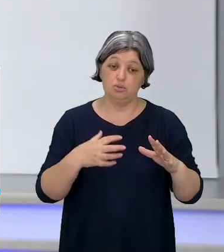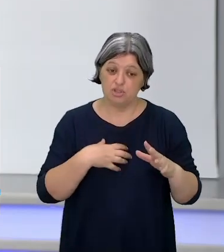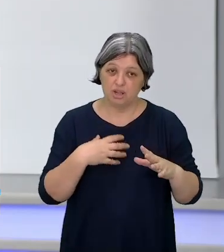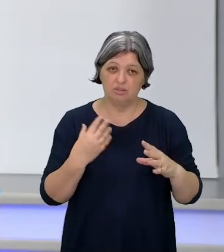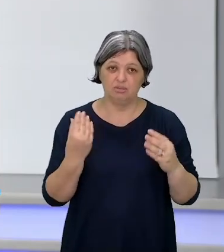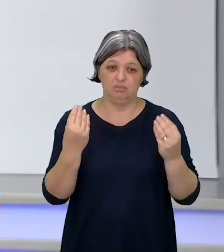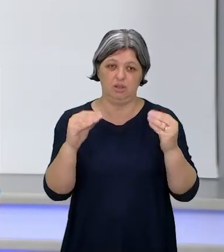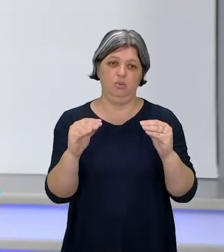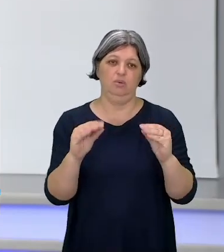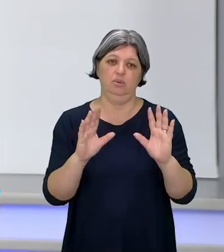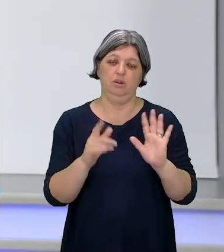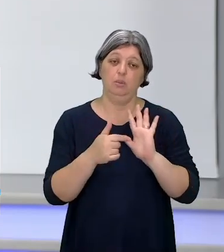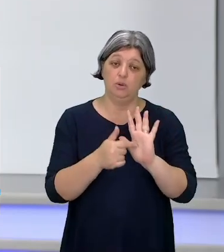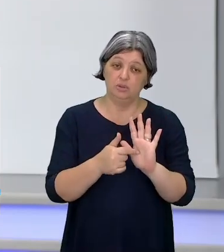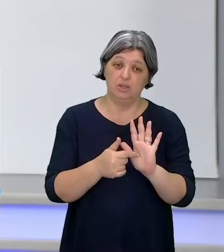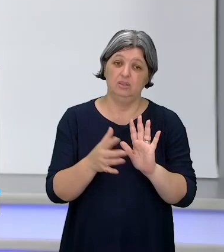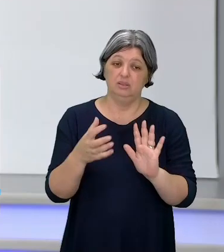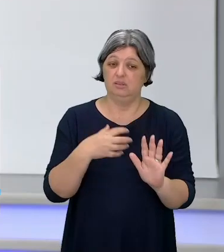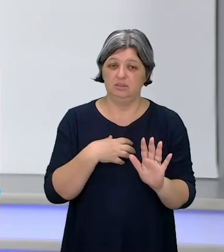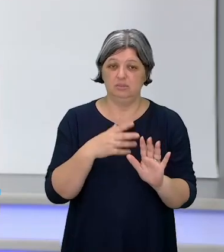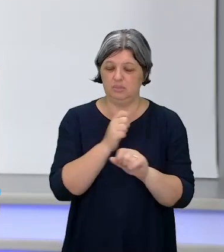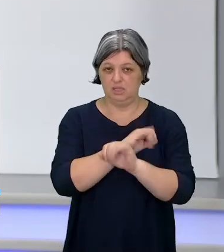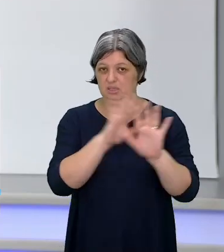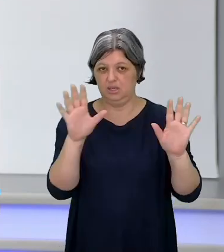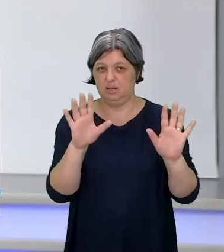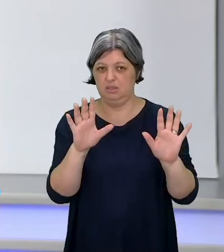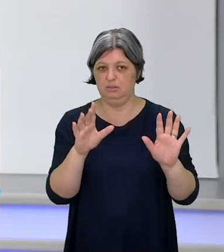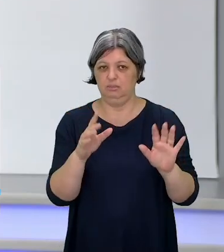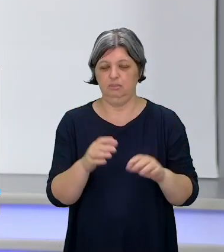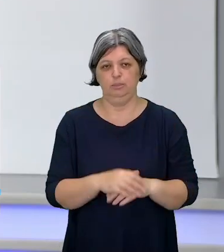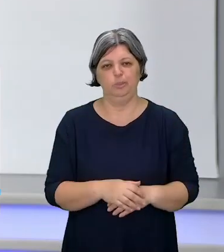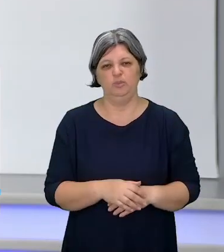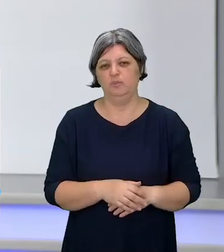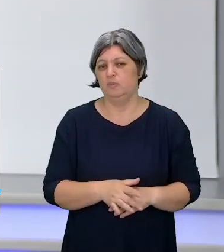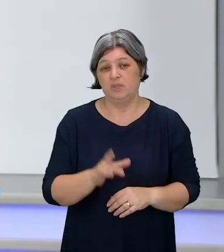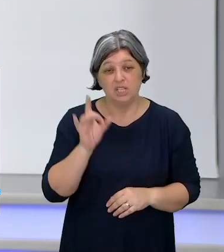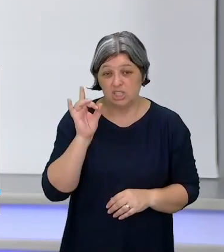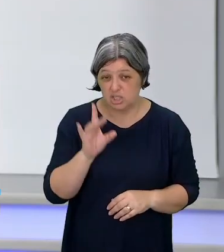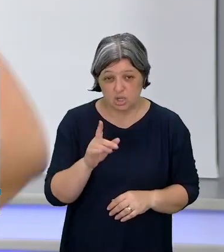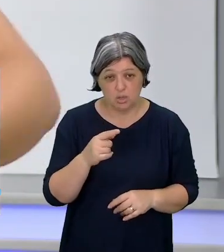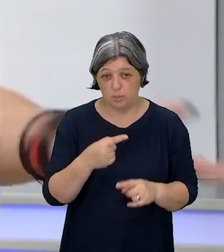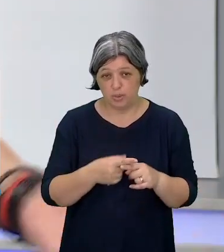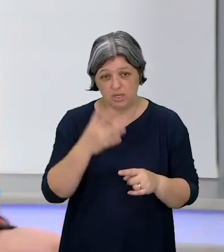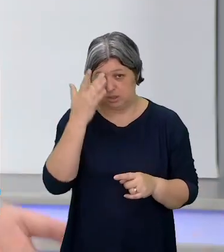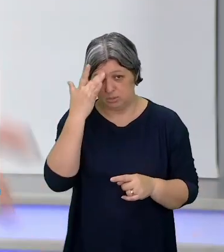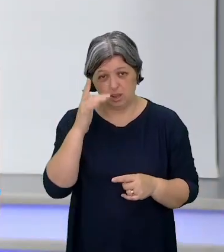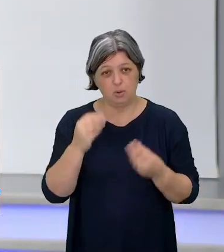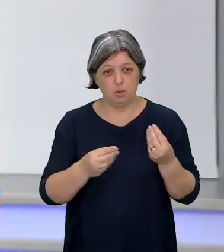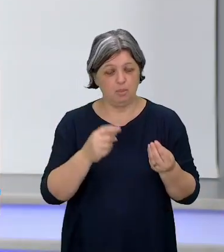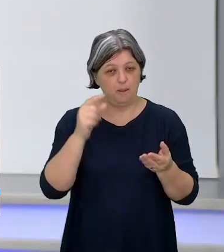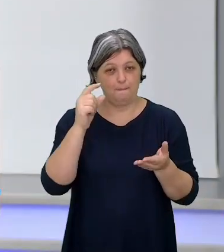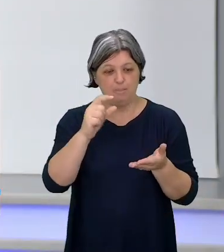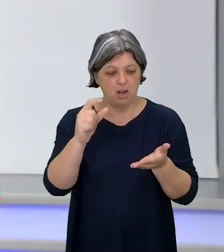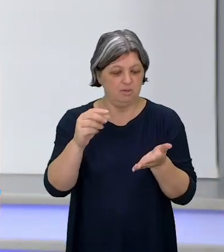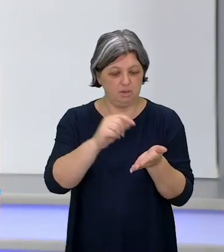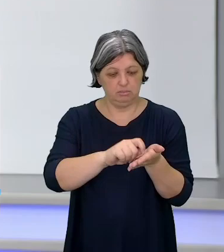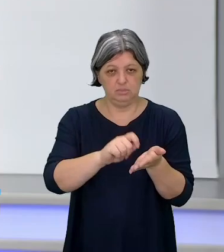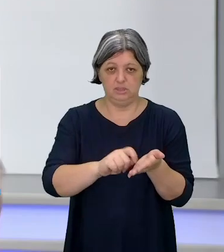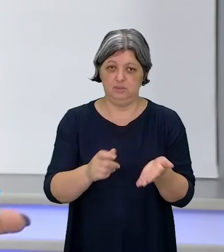não é clara. Mas o ponto ela não é clara porque ela é só mal escrita, o que pode acontecer porque,